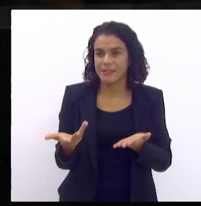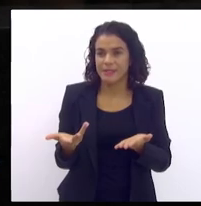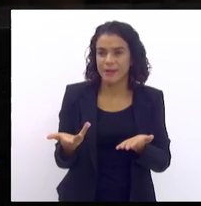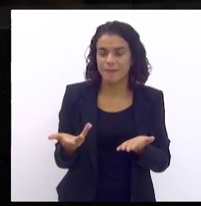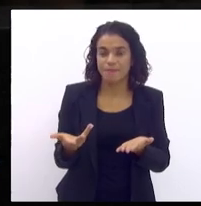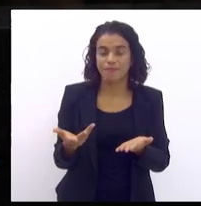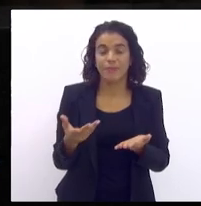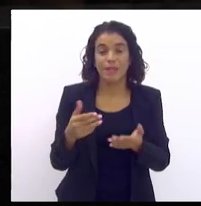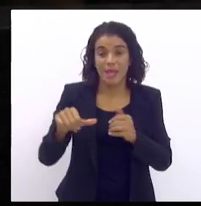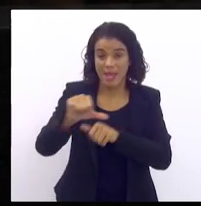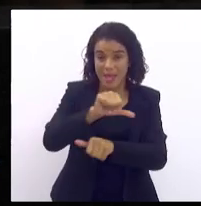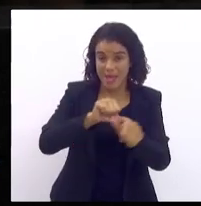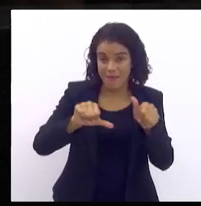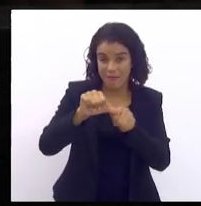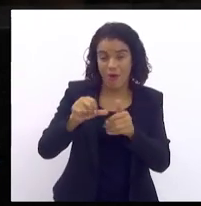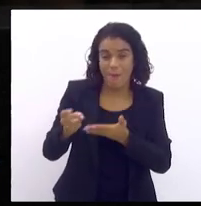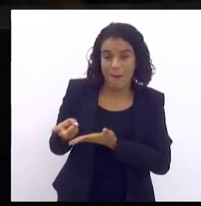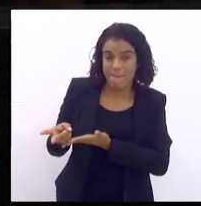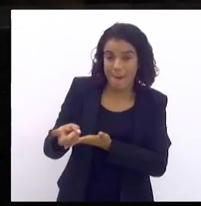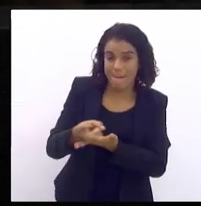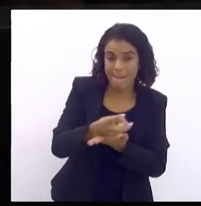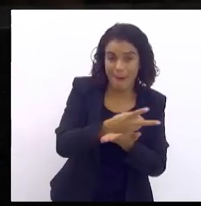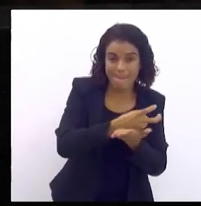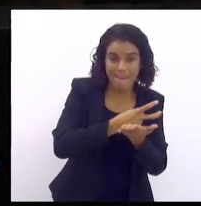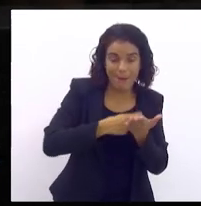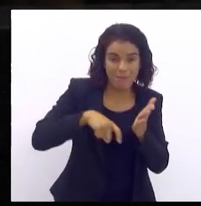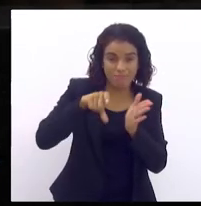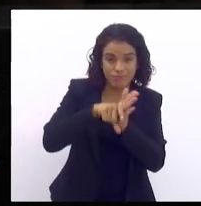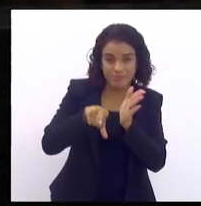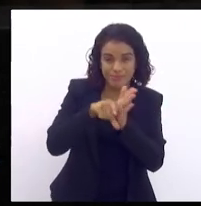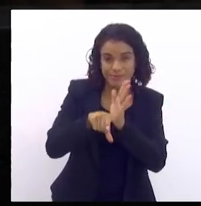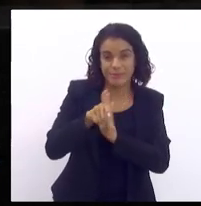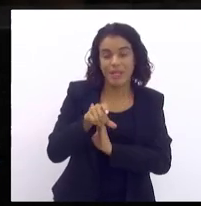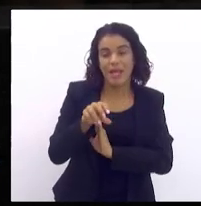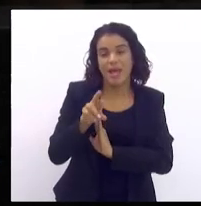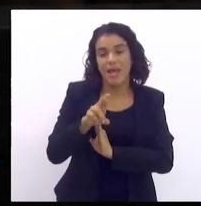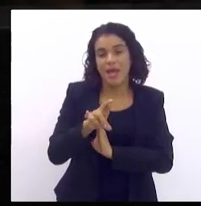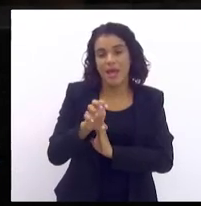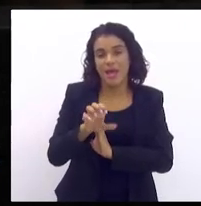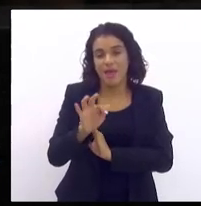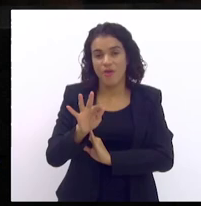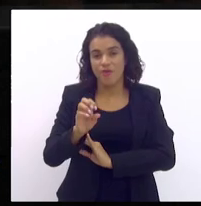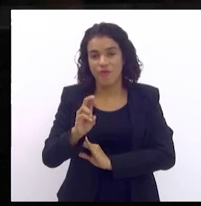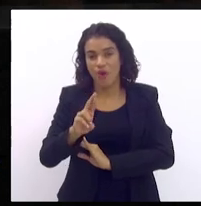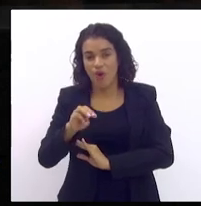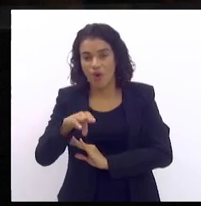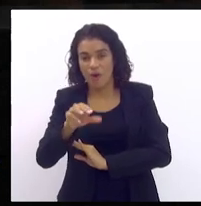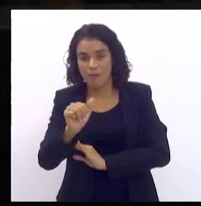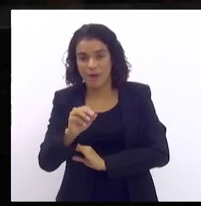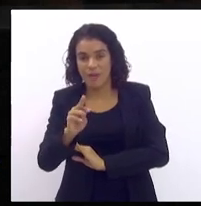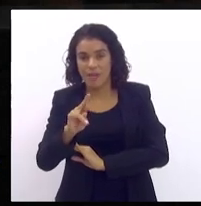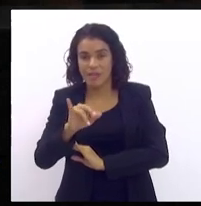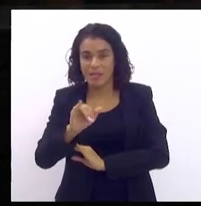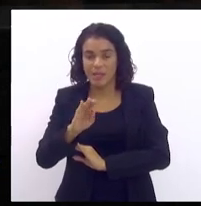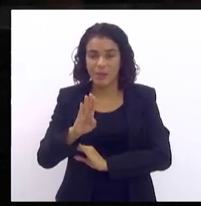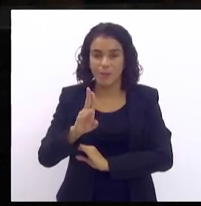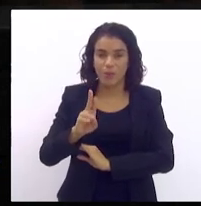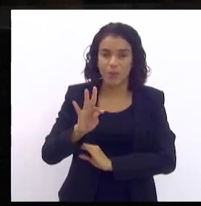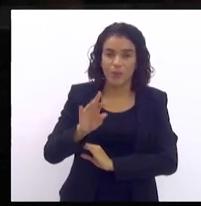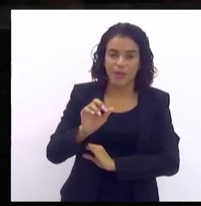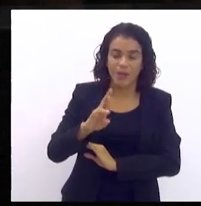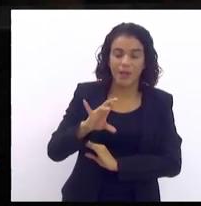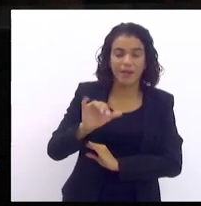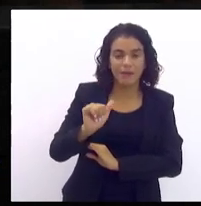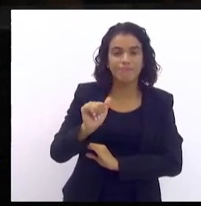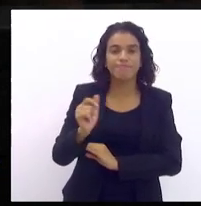a reforma tributária retorna à Câmara Federal para